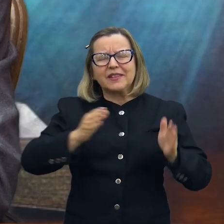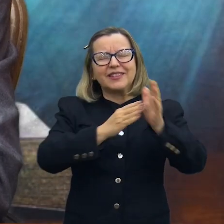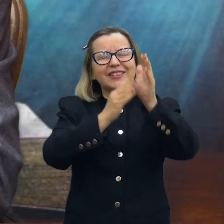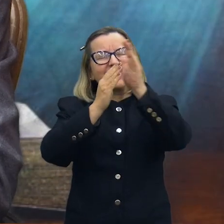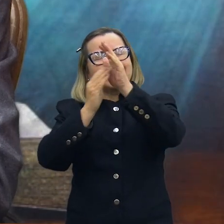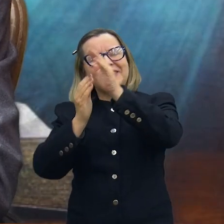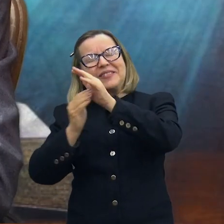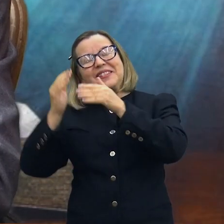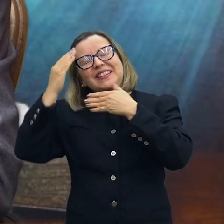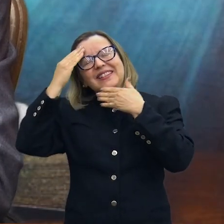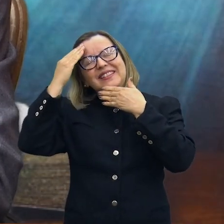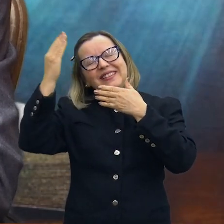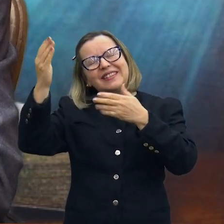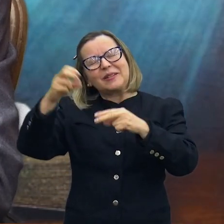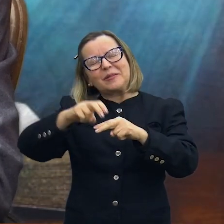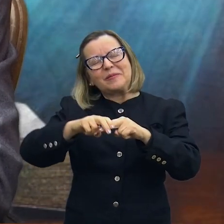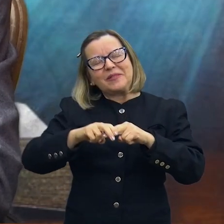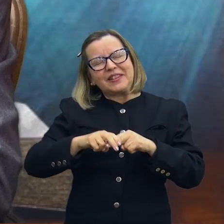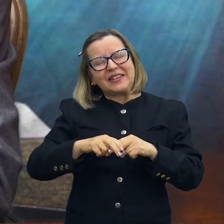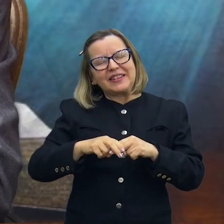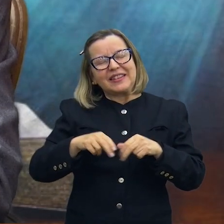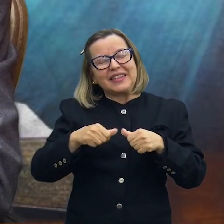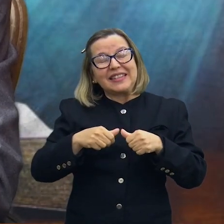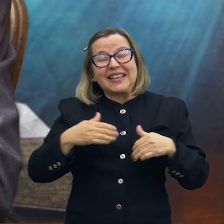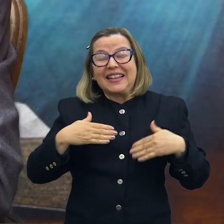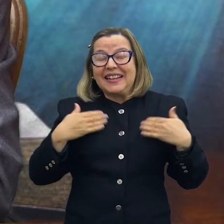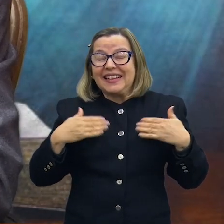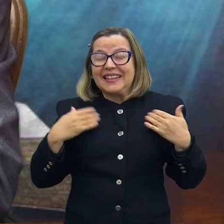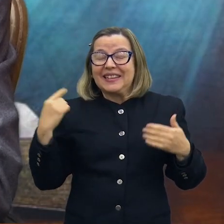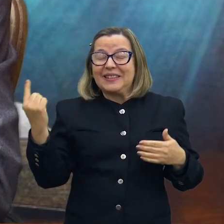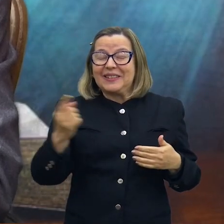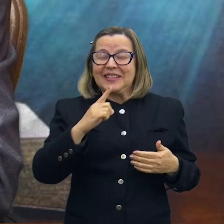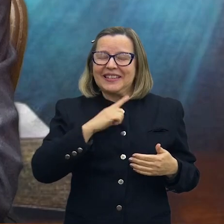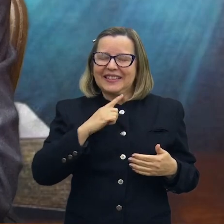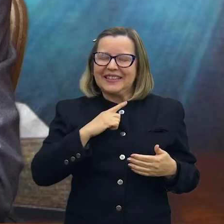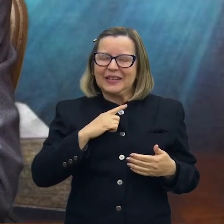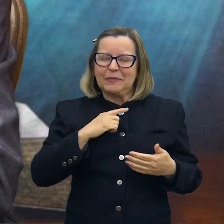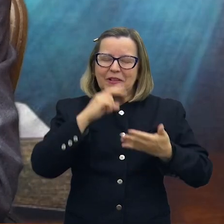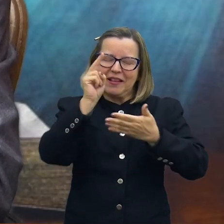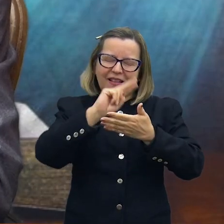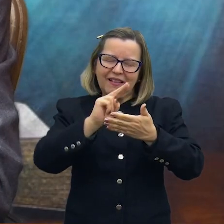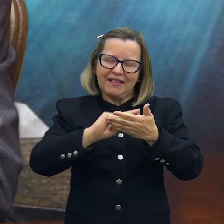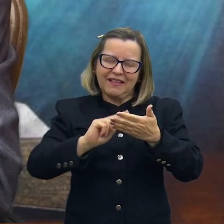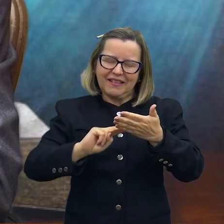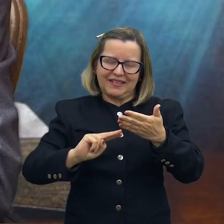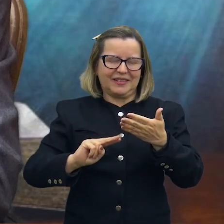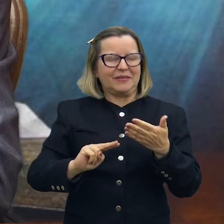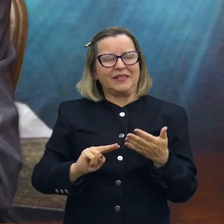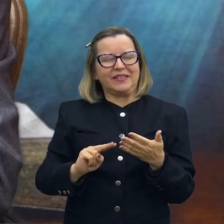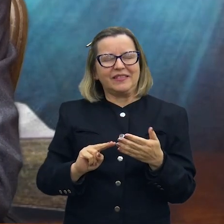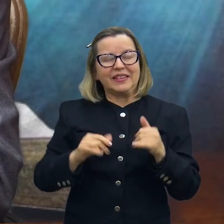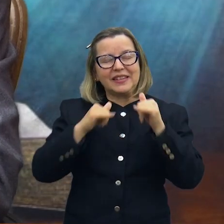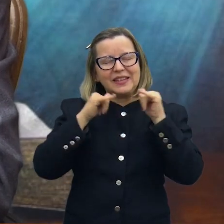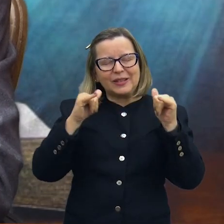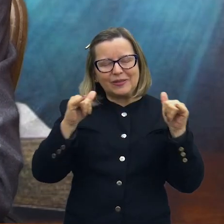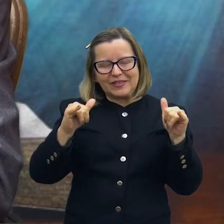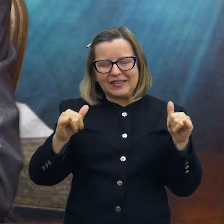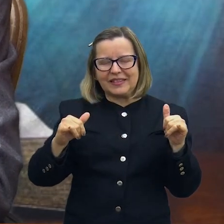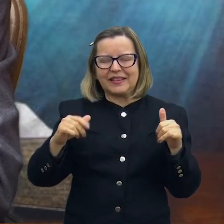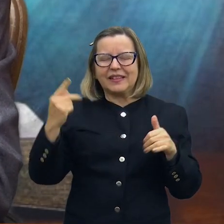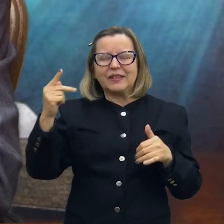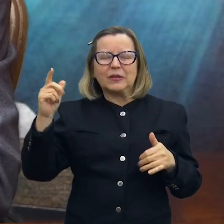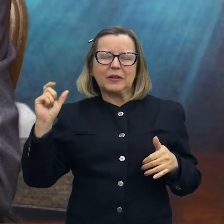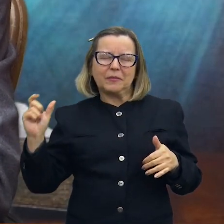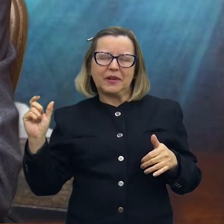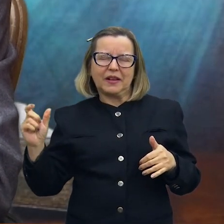Pai, nós te louvamos e te agradecemos por esse privilégio que nós temos de abrir a Tua palavra e